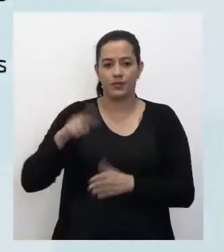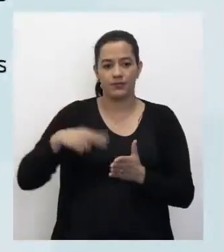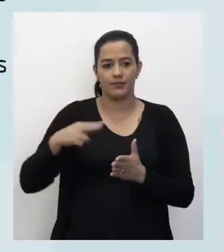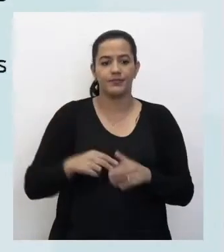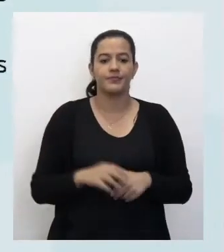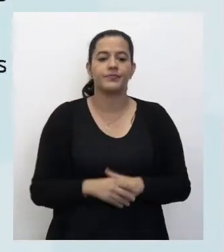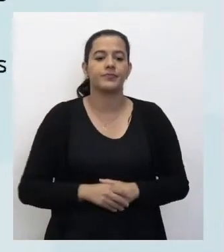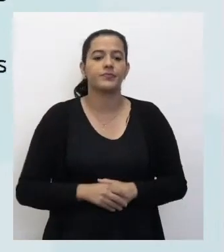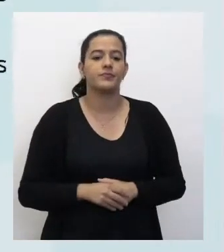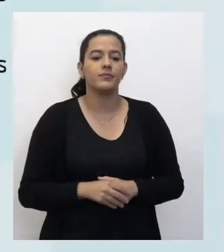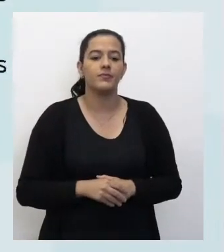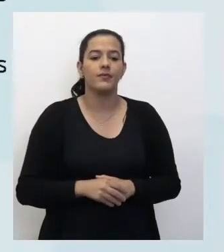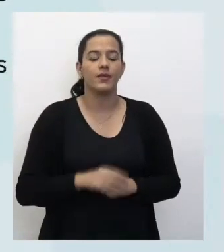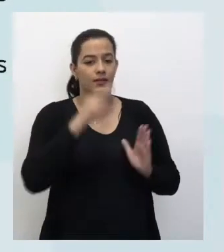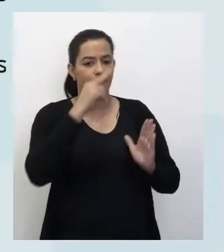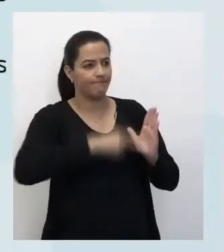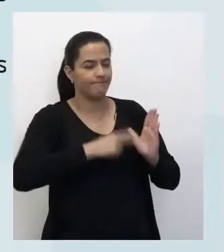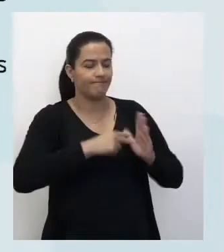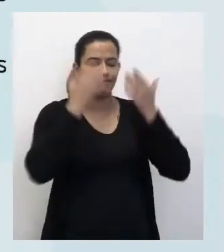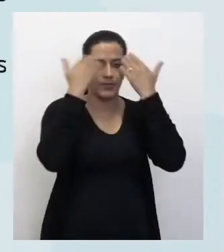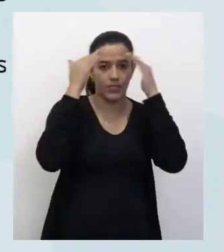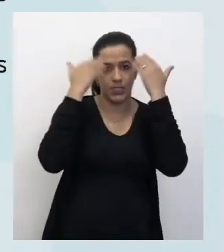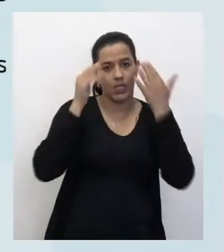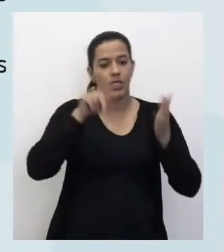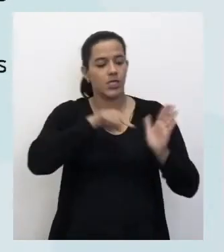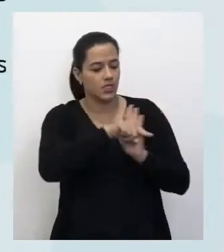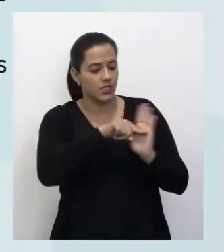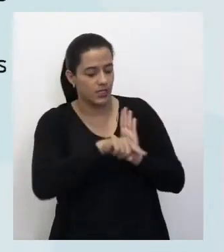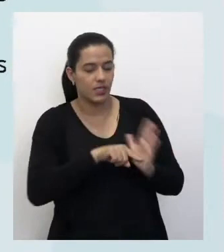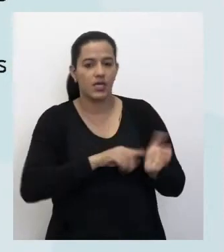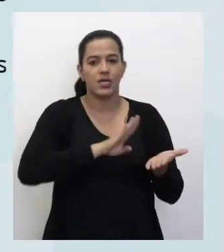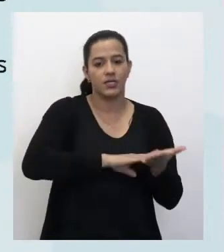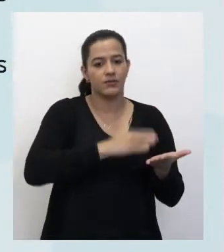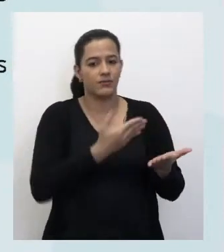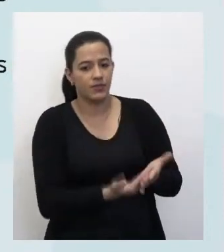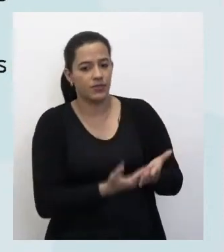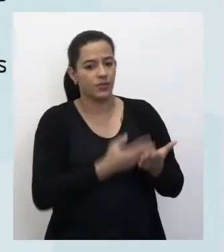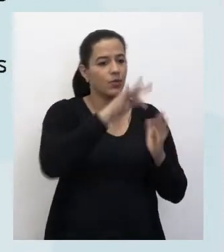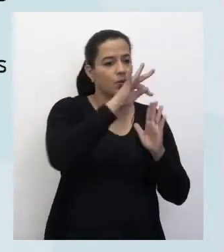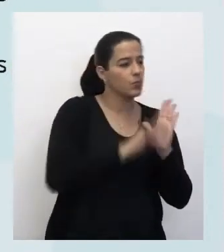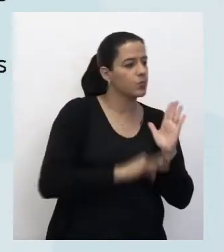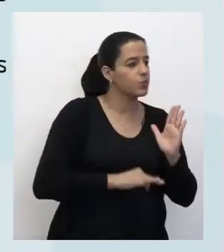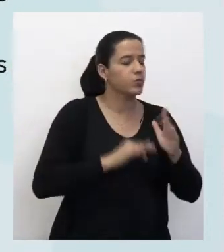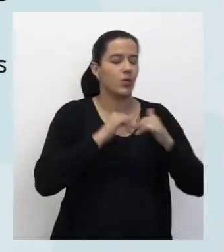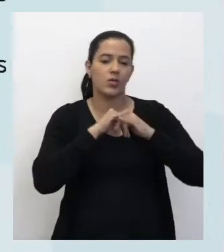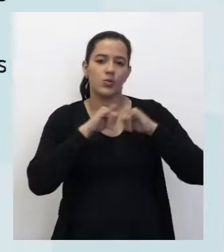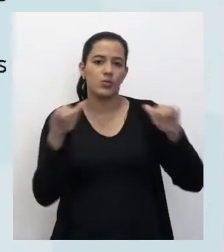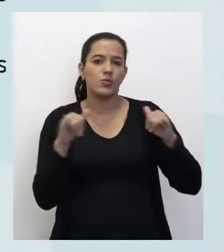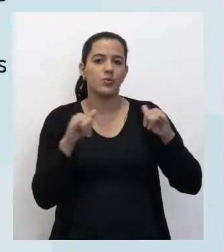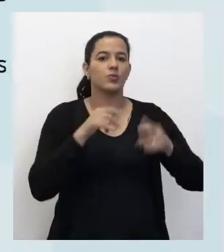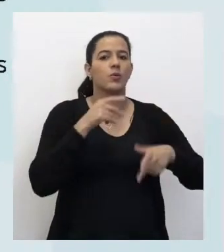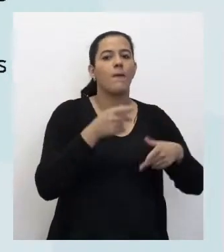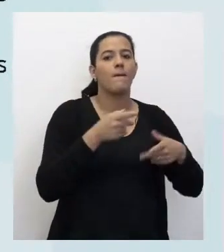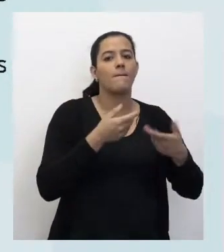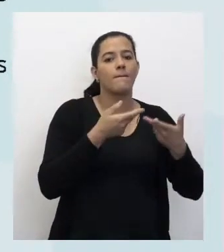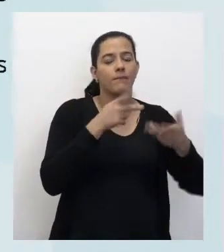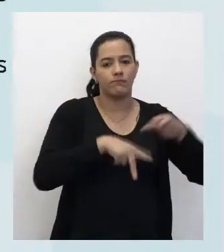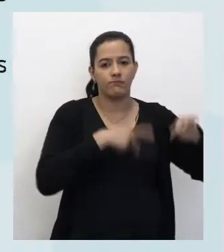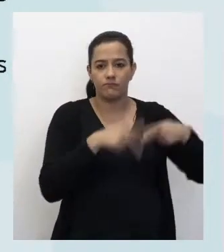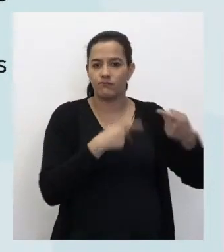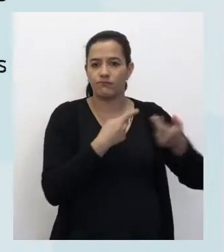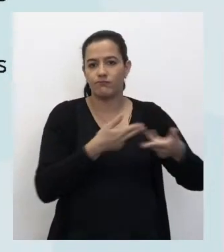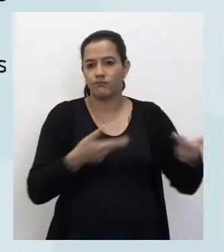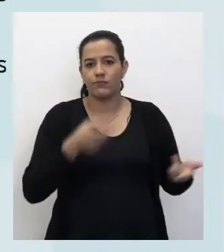Ler, compreender, analisar e interpretar roteiros, anúncios ou propagandas publicitárias,